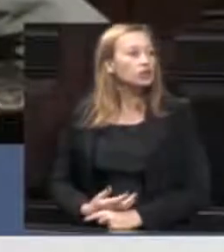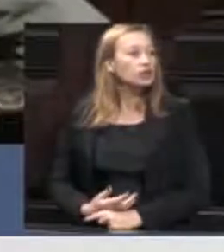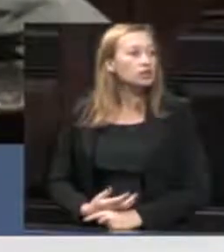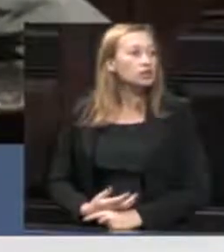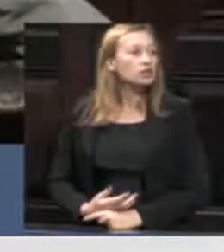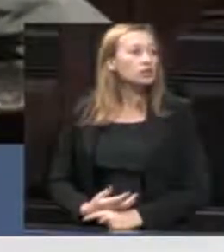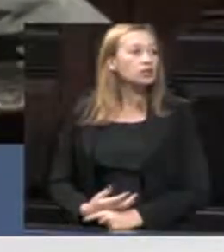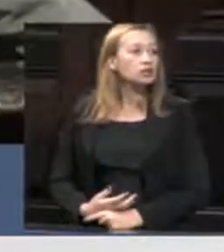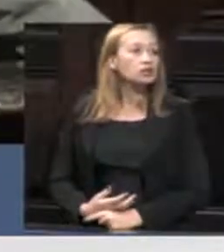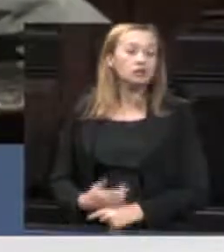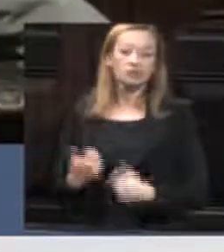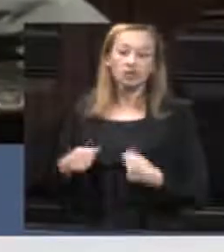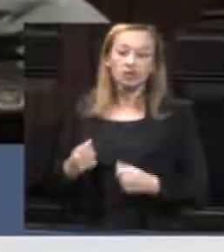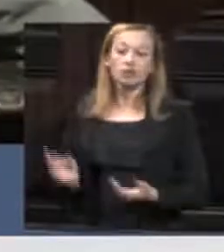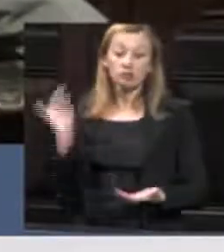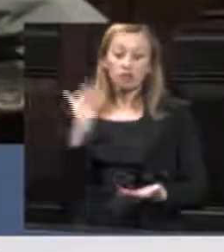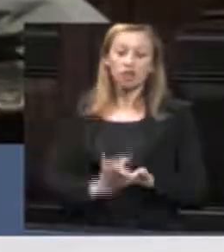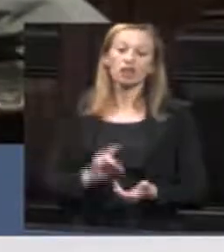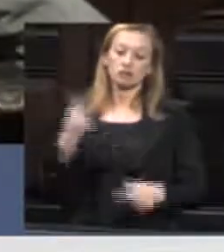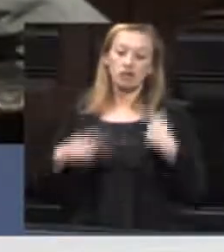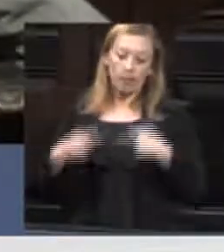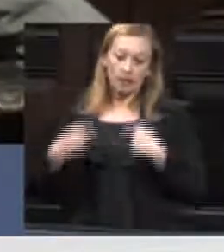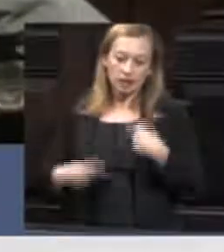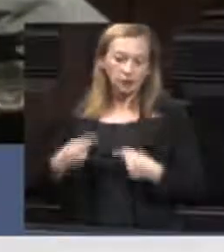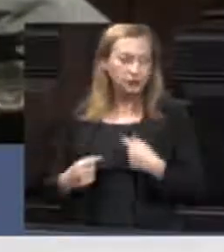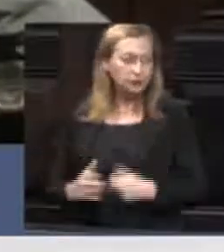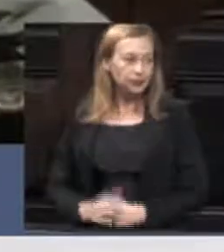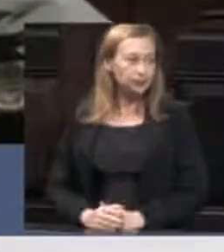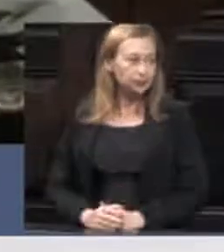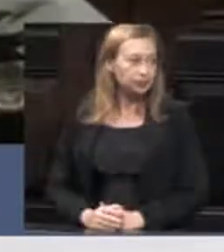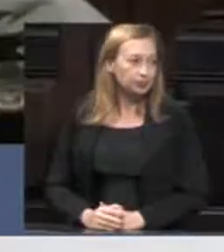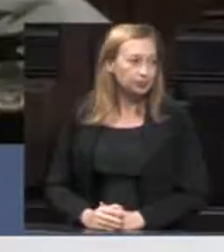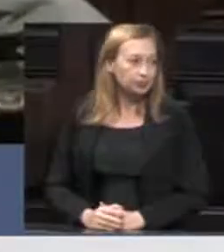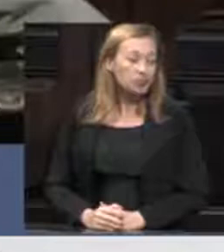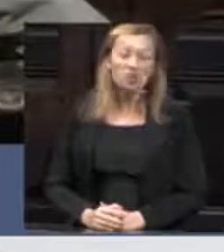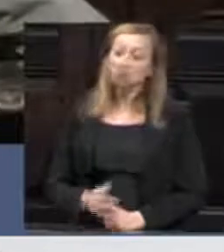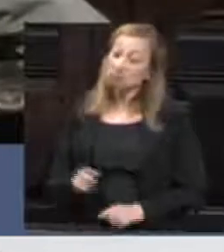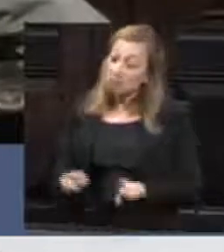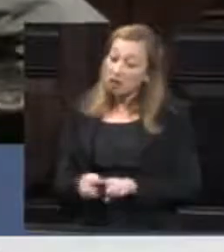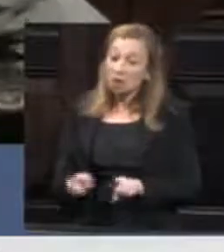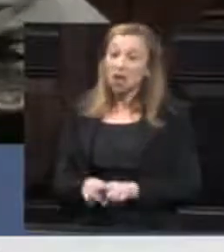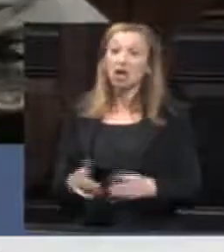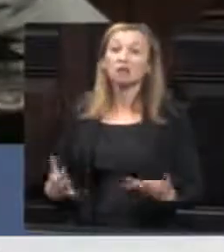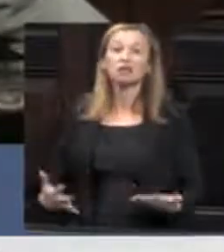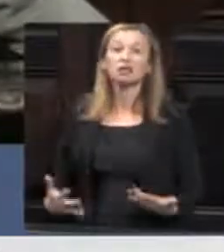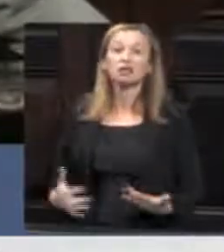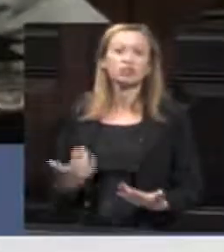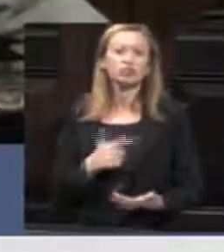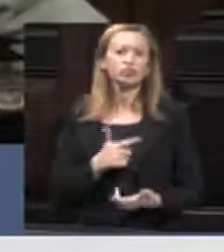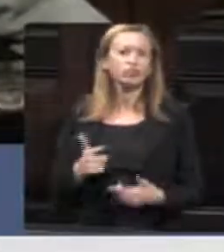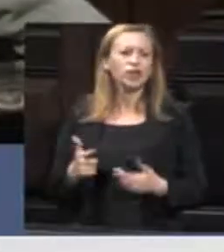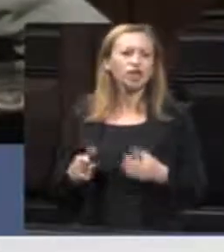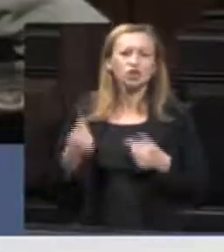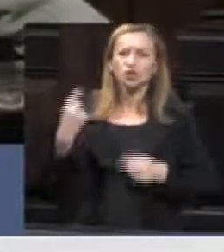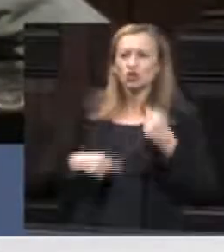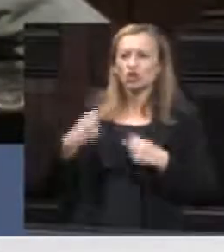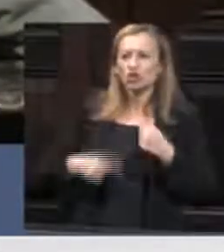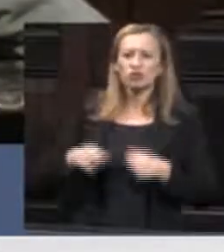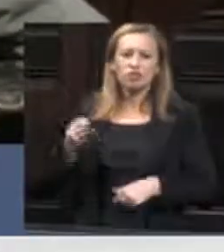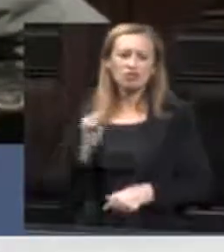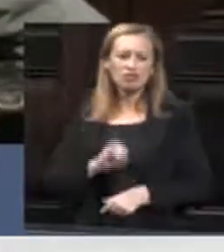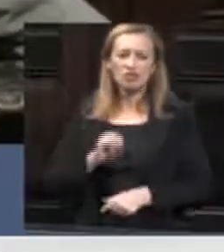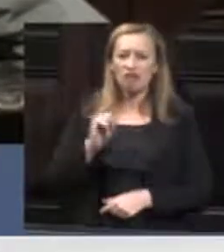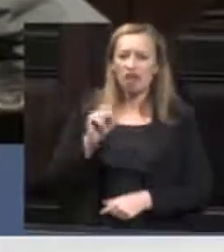debate. Eu não estou opinando sobre o projeto. Nem está em discussão constitucionalidade ou